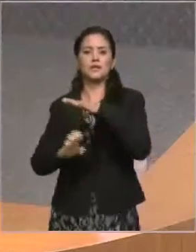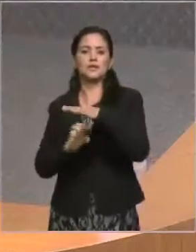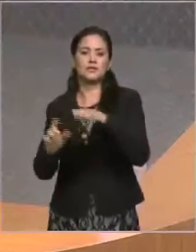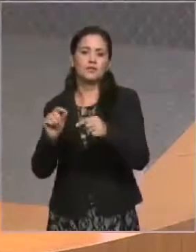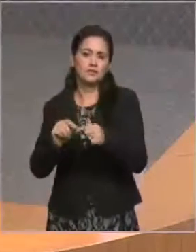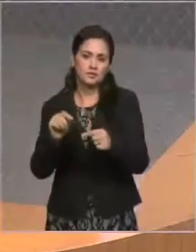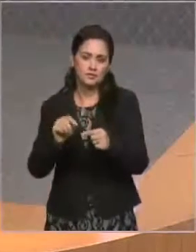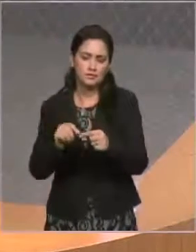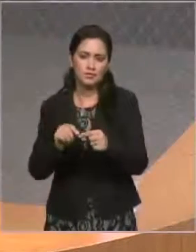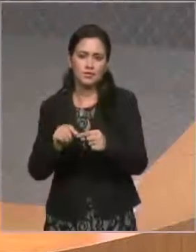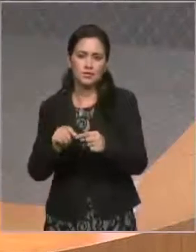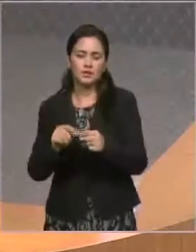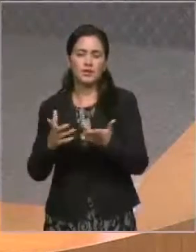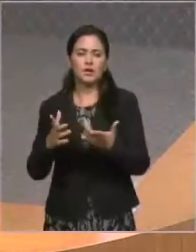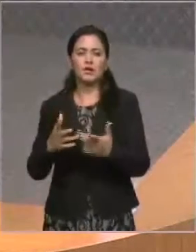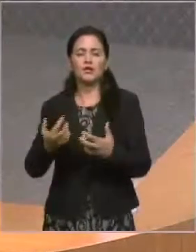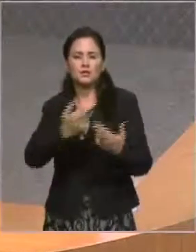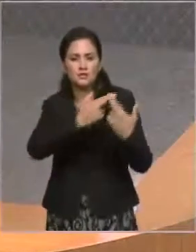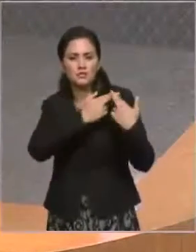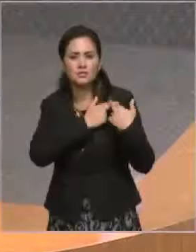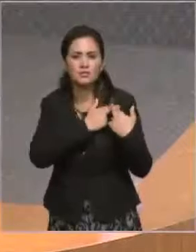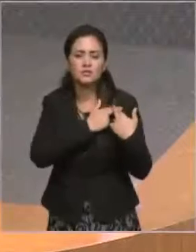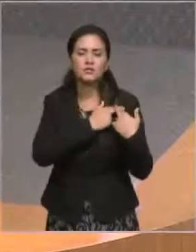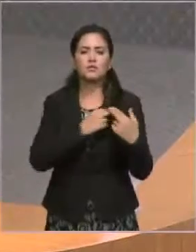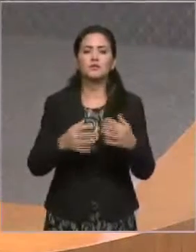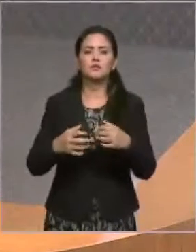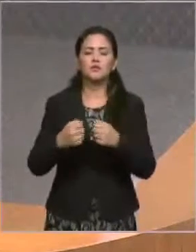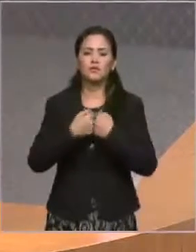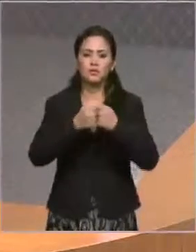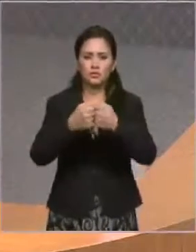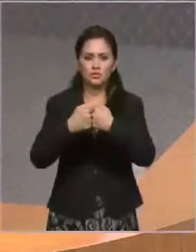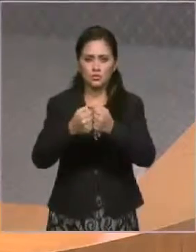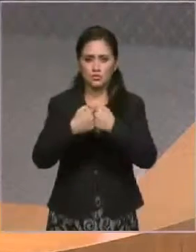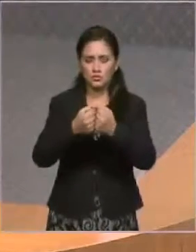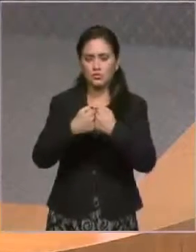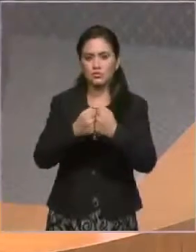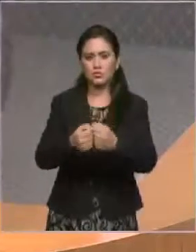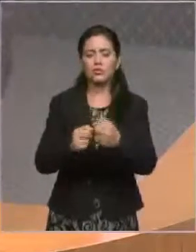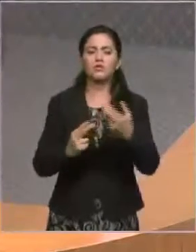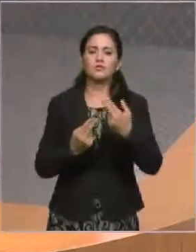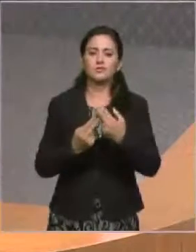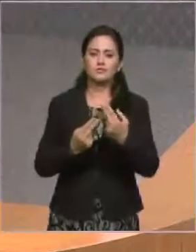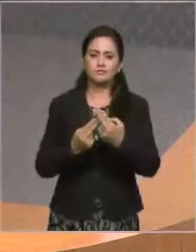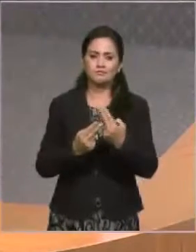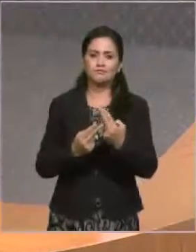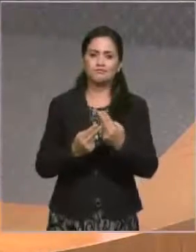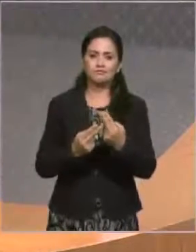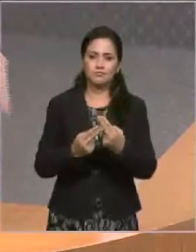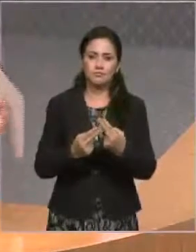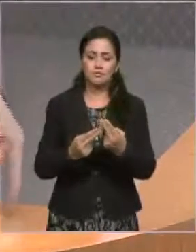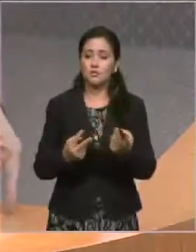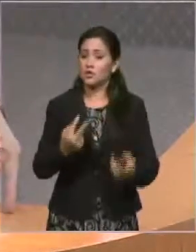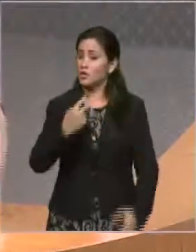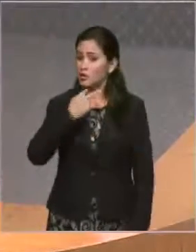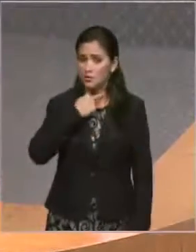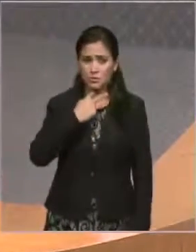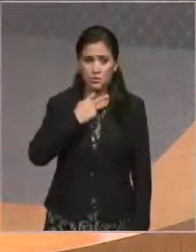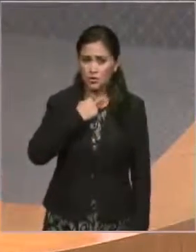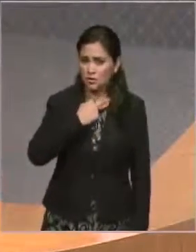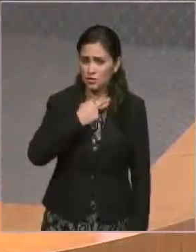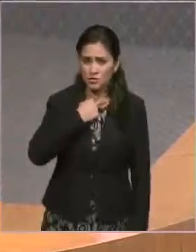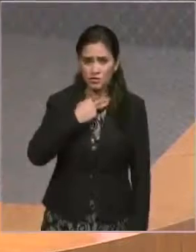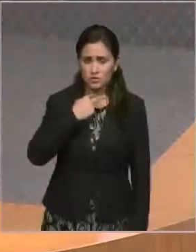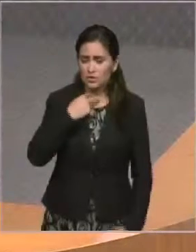Timon. De maneira legal, repito, não tem liminar nenhuma que derrubará a empresa vencedora desse edital